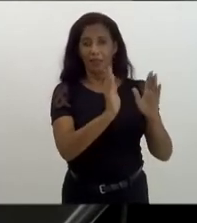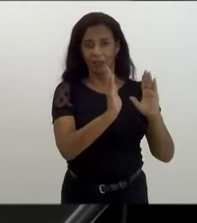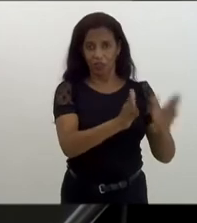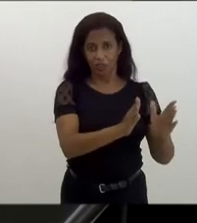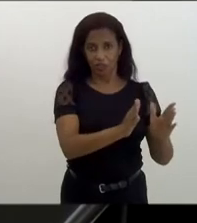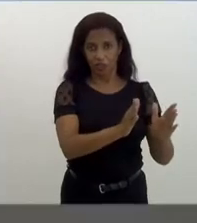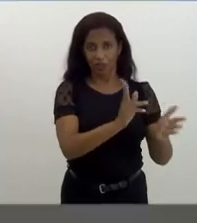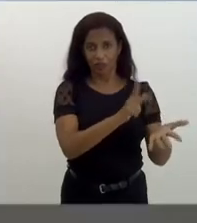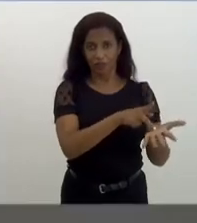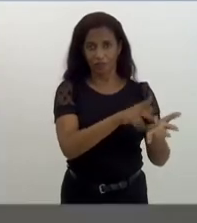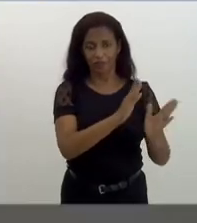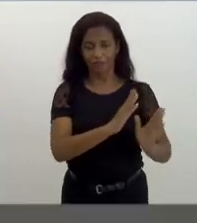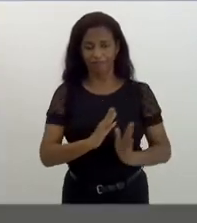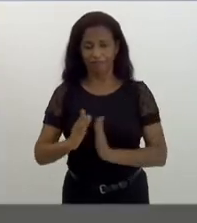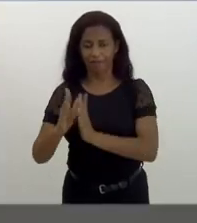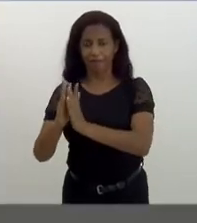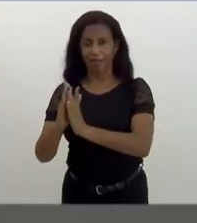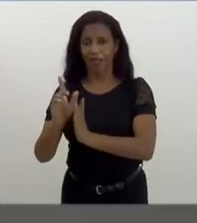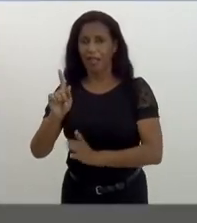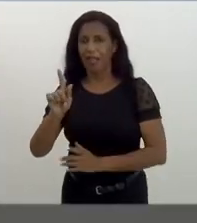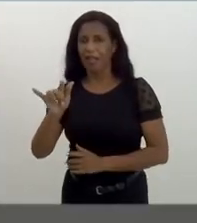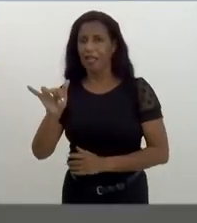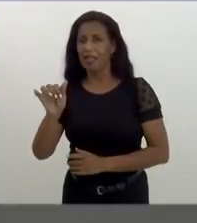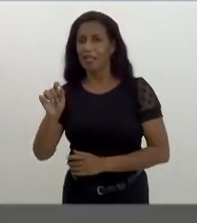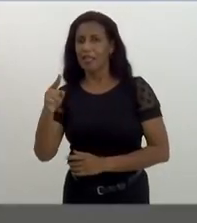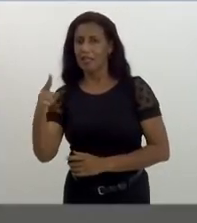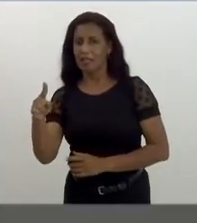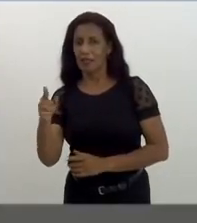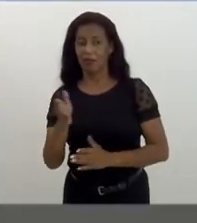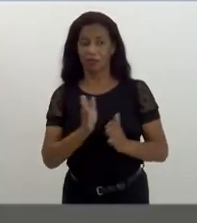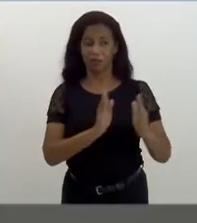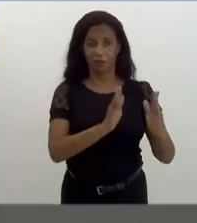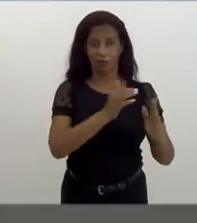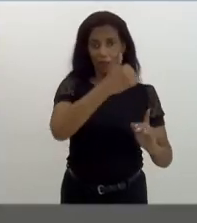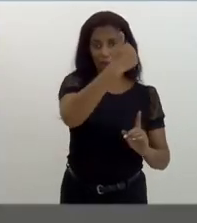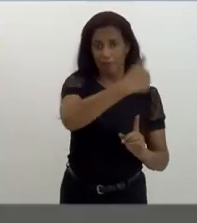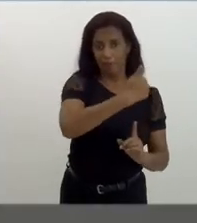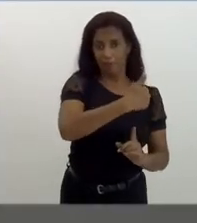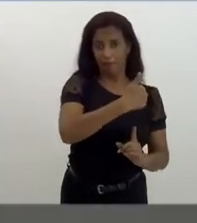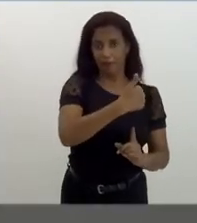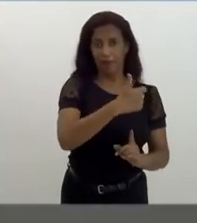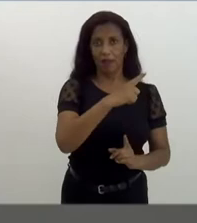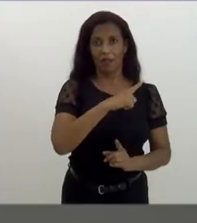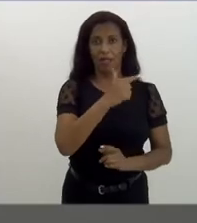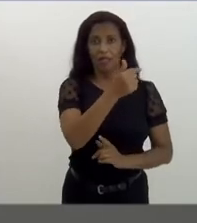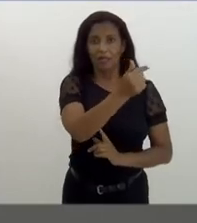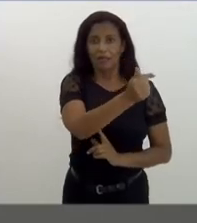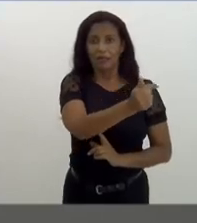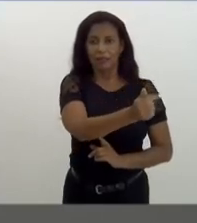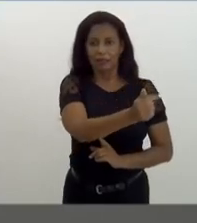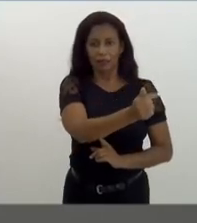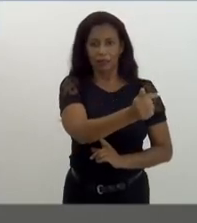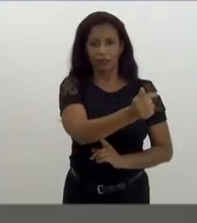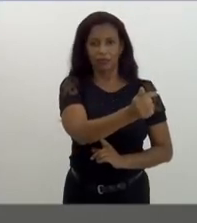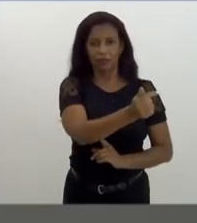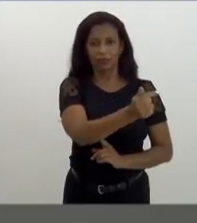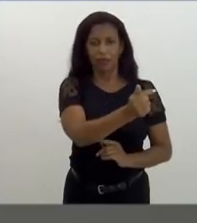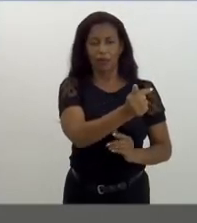a sorte pode observar que é macrofase ativa é um fio constam sete